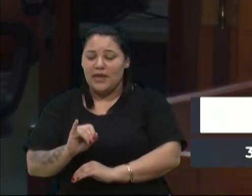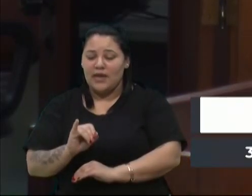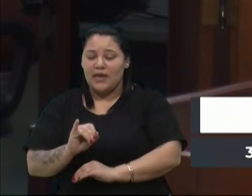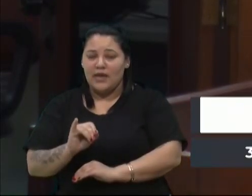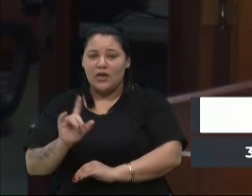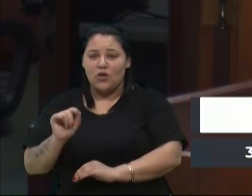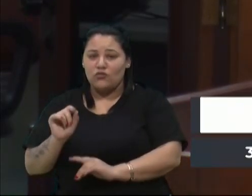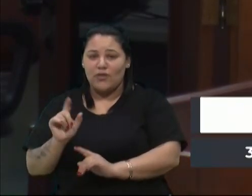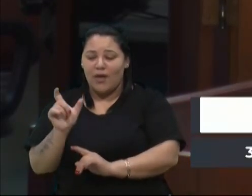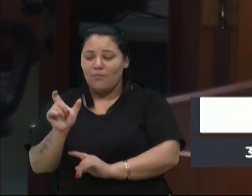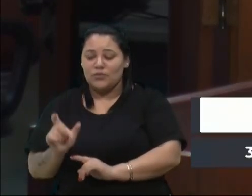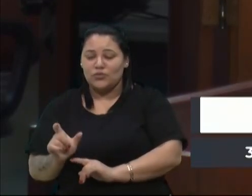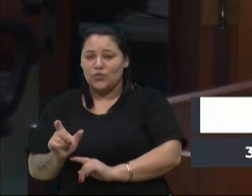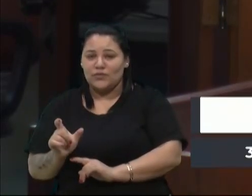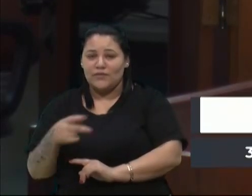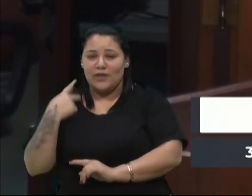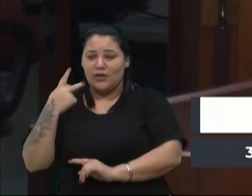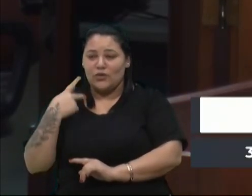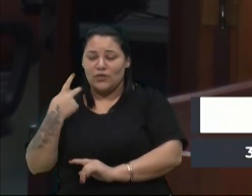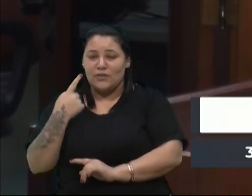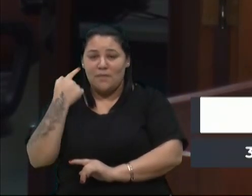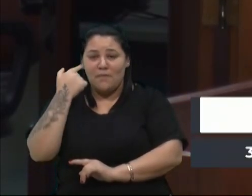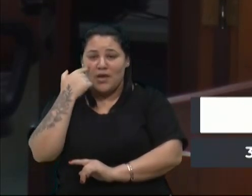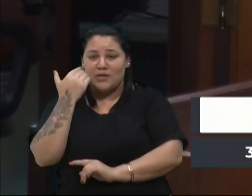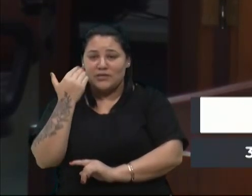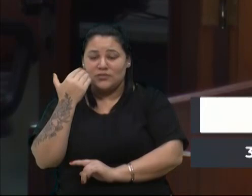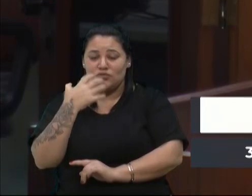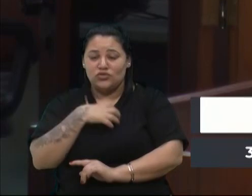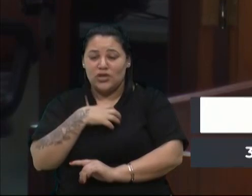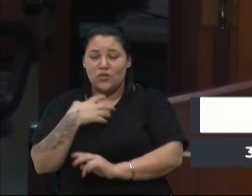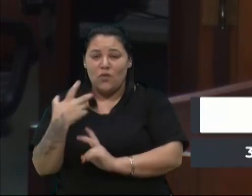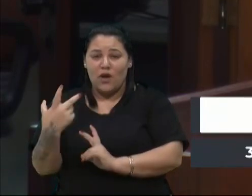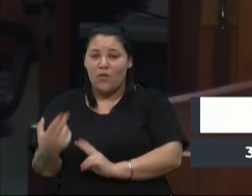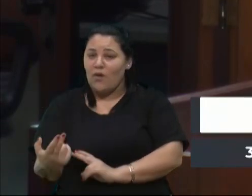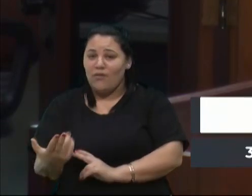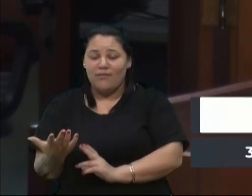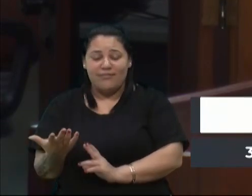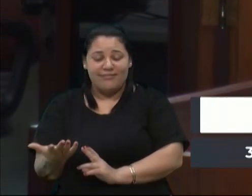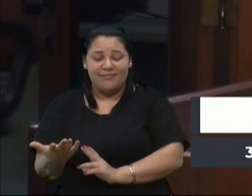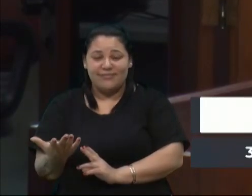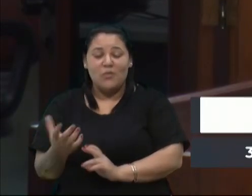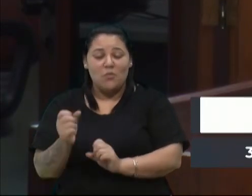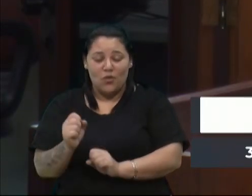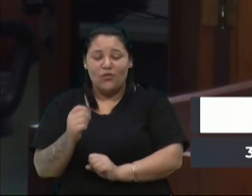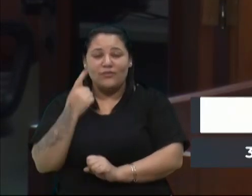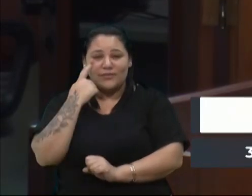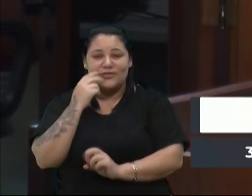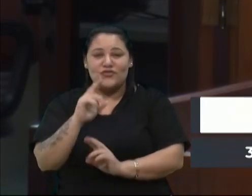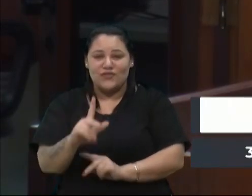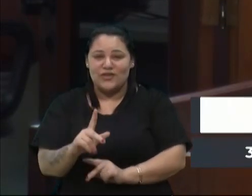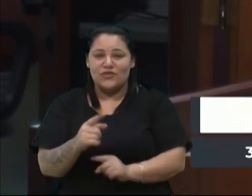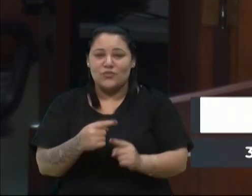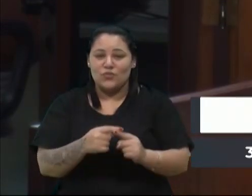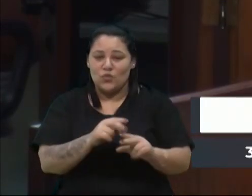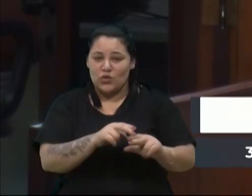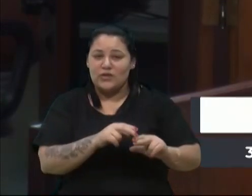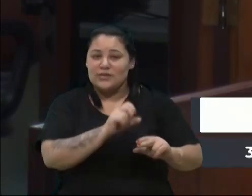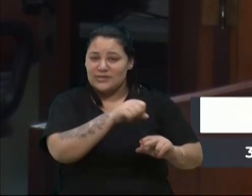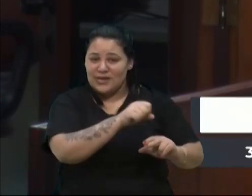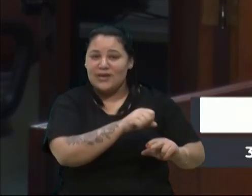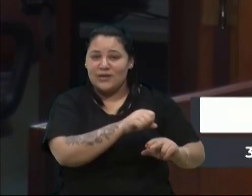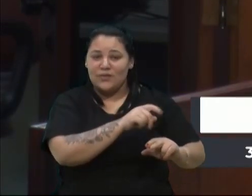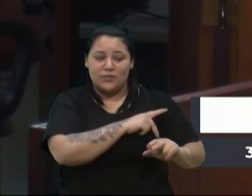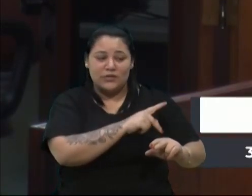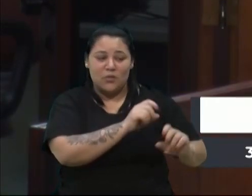de forma igualitária. Portanto, sim, o presidente pode